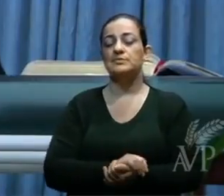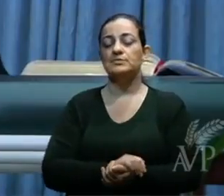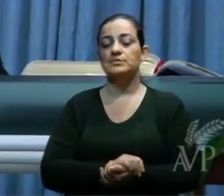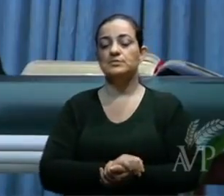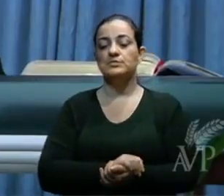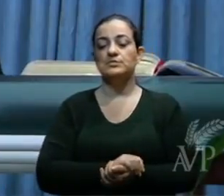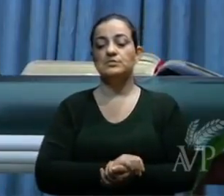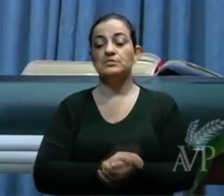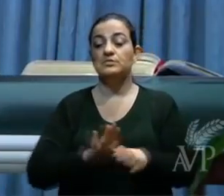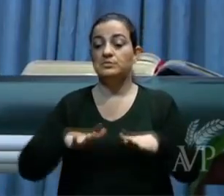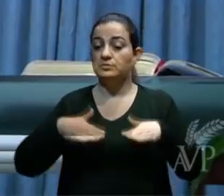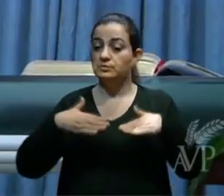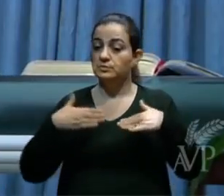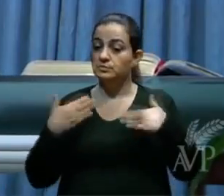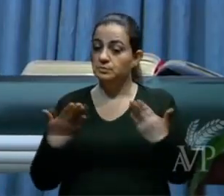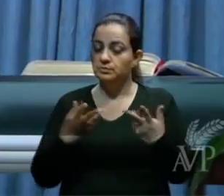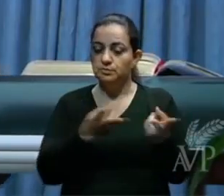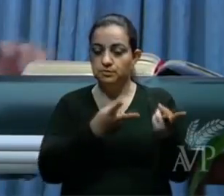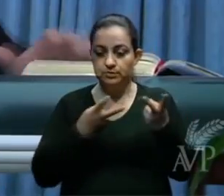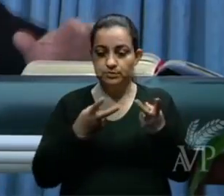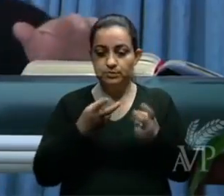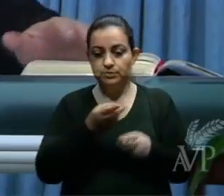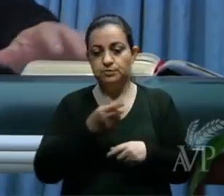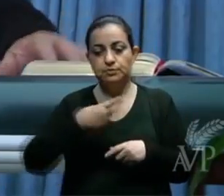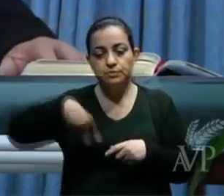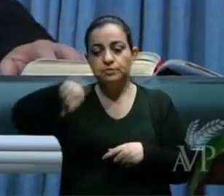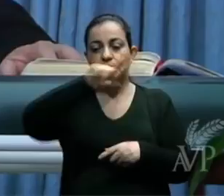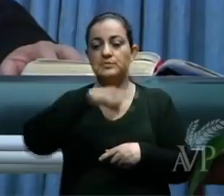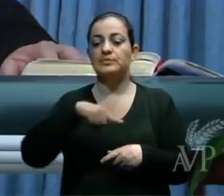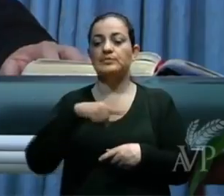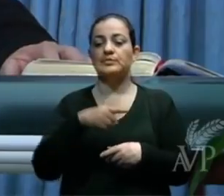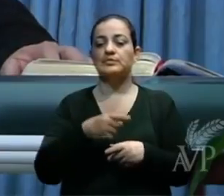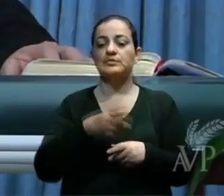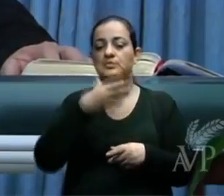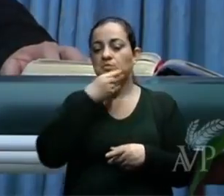e talvez vocês do profeta disse